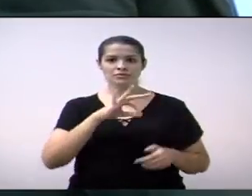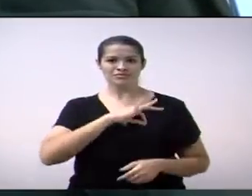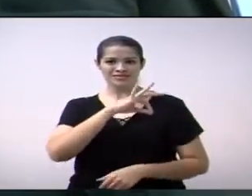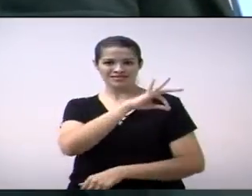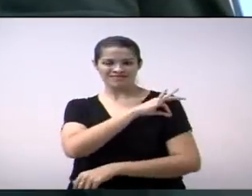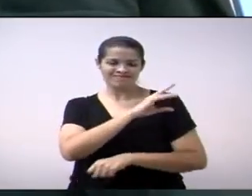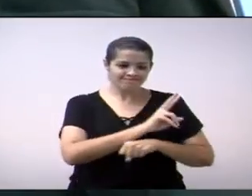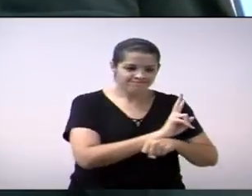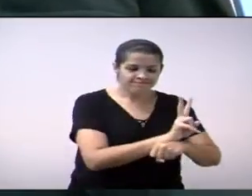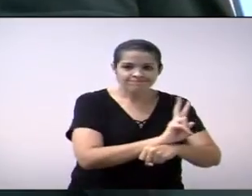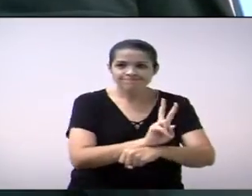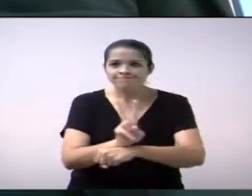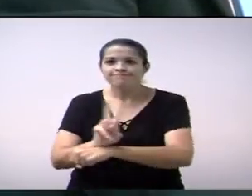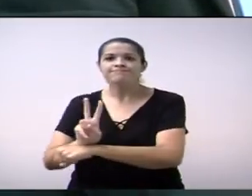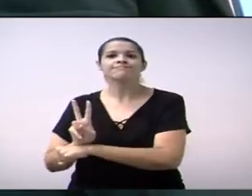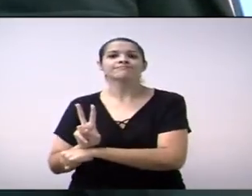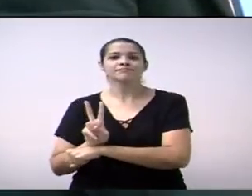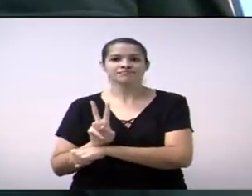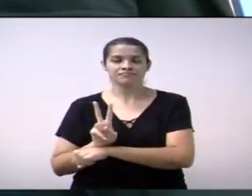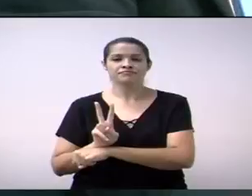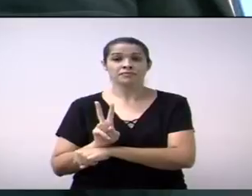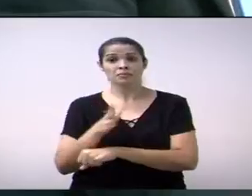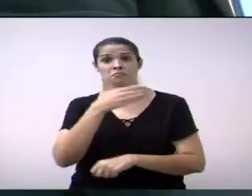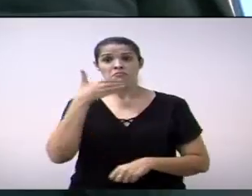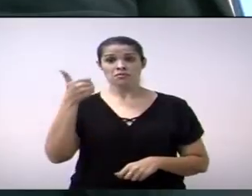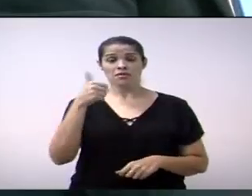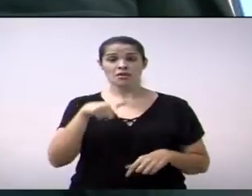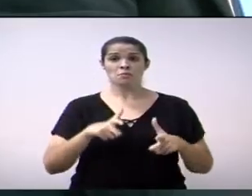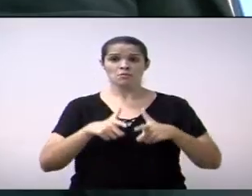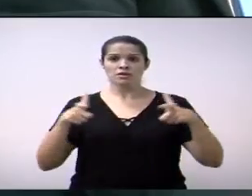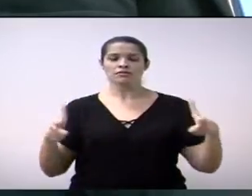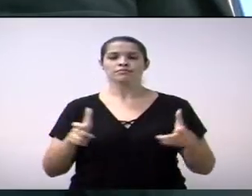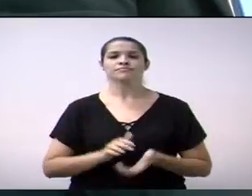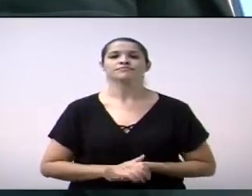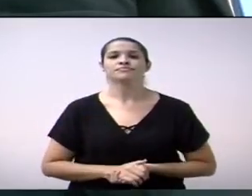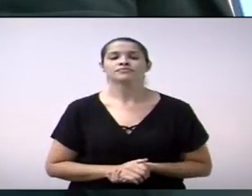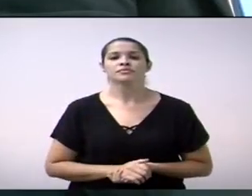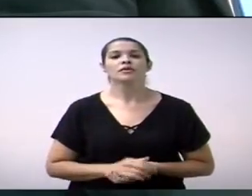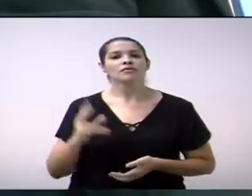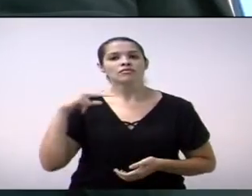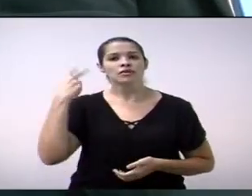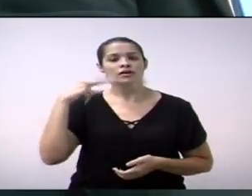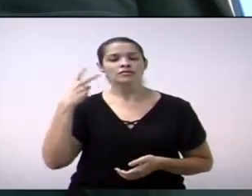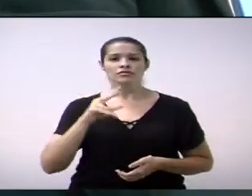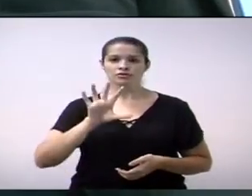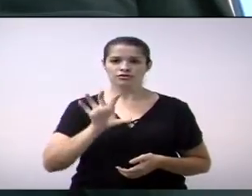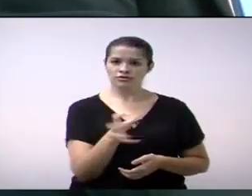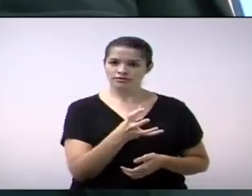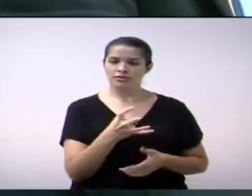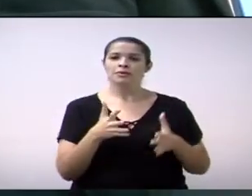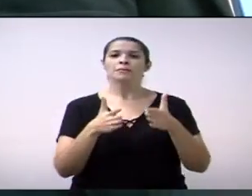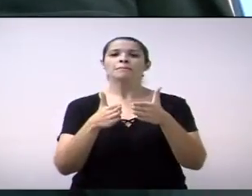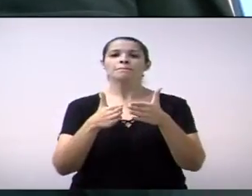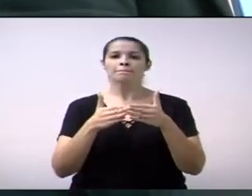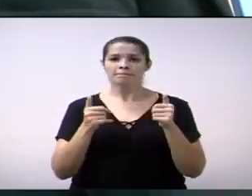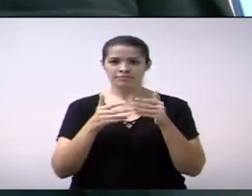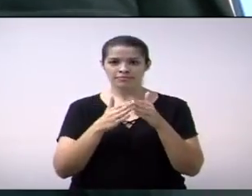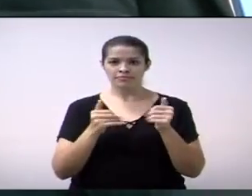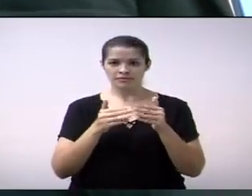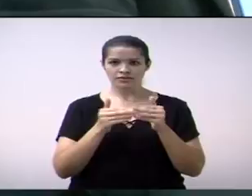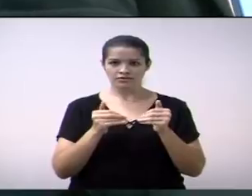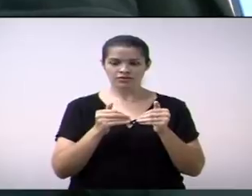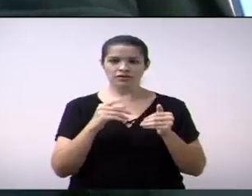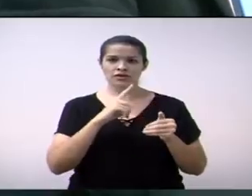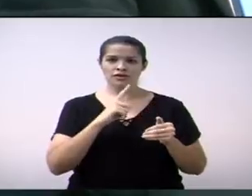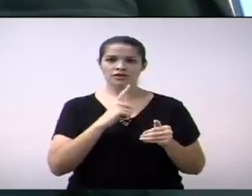bairro Parque da Represa. De número 132, vereador Tiguila Paz, solicitando ao Executivo o retorno do adicional de